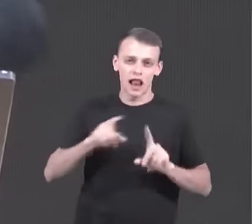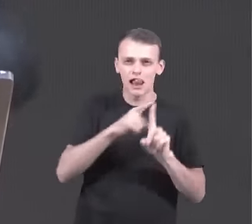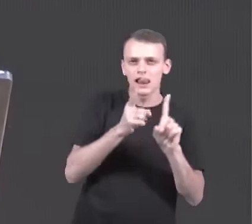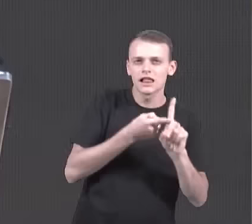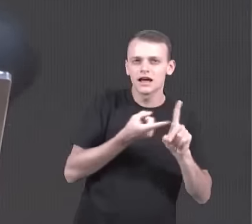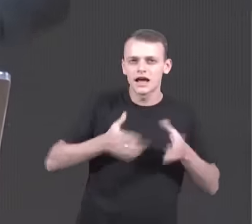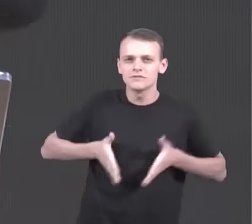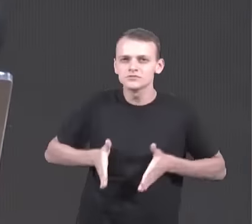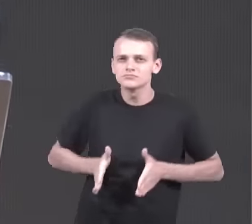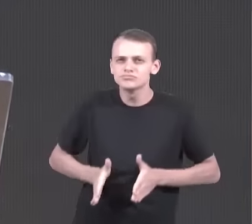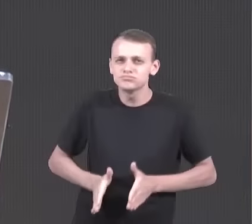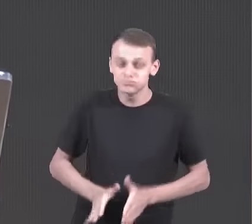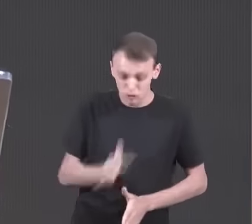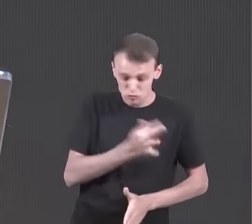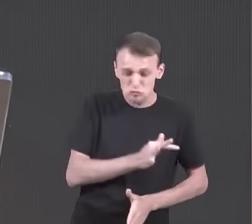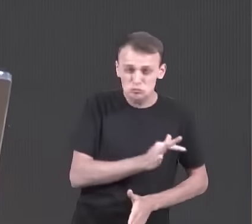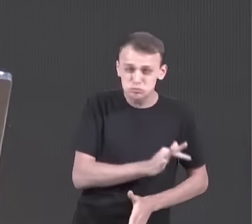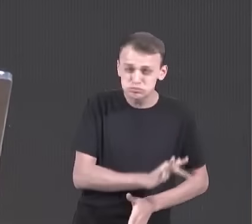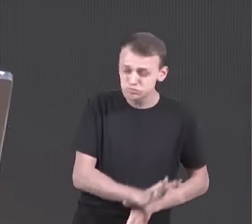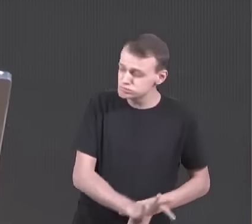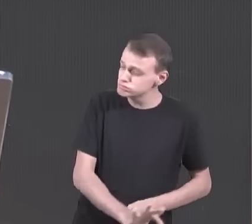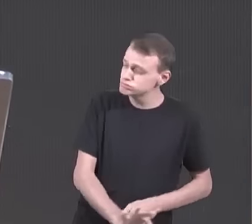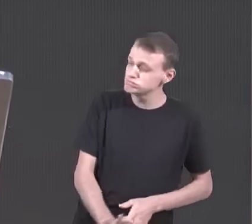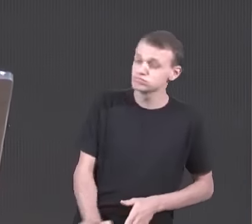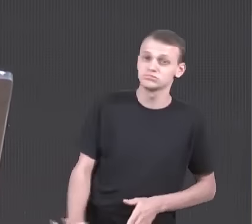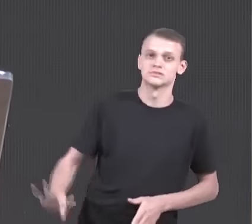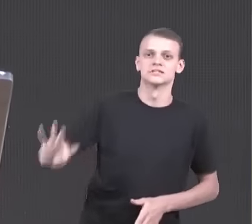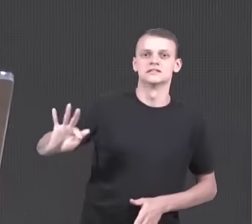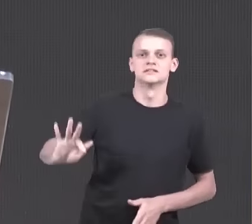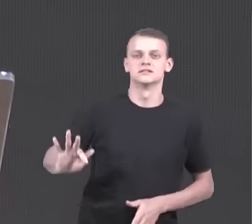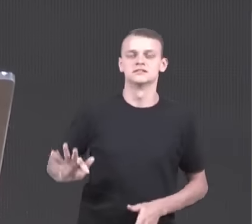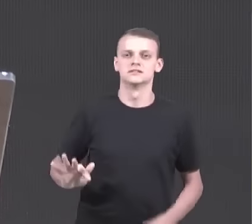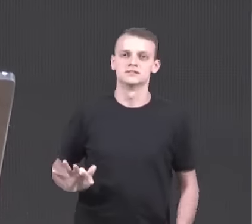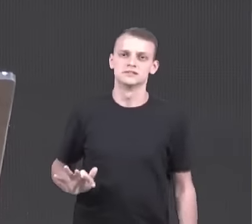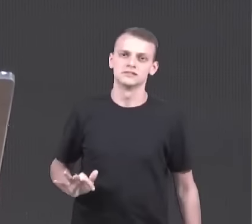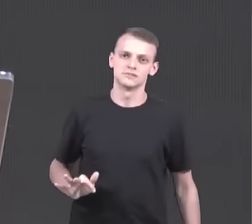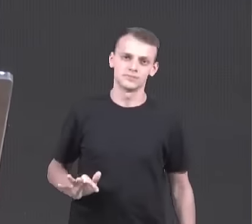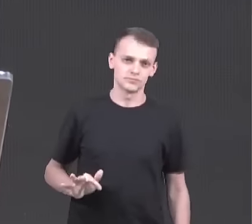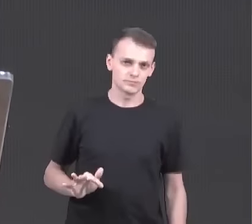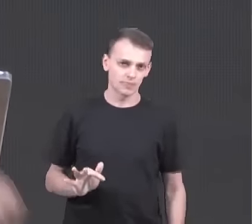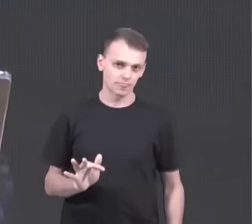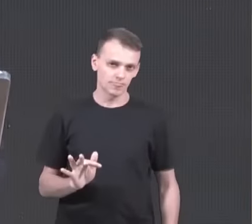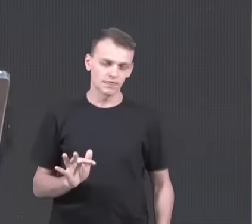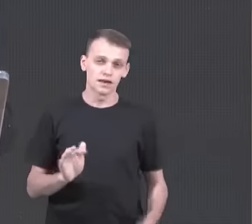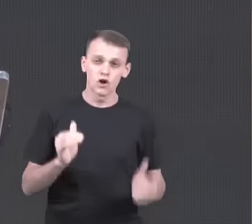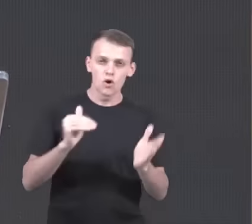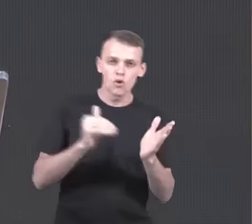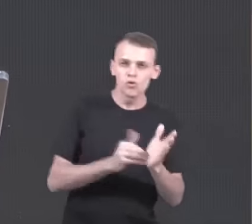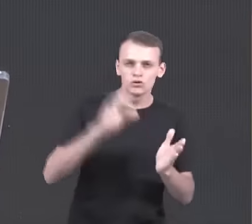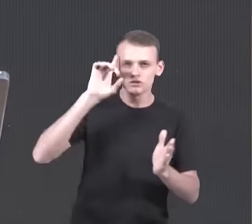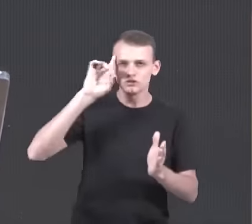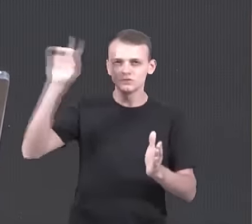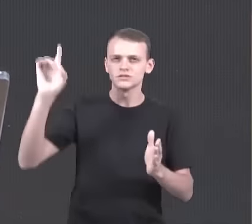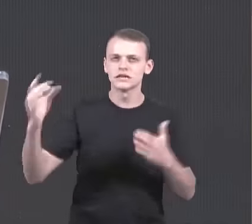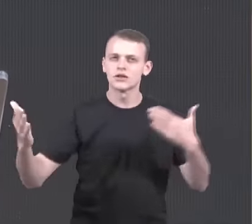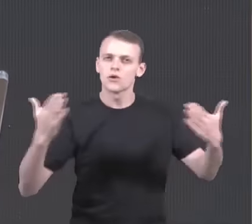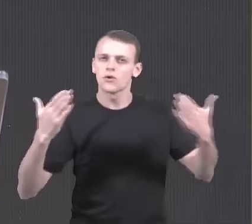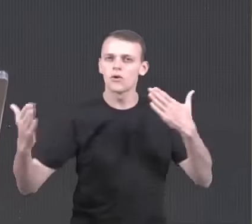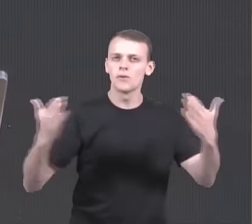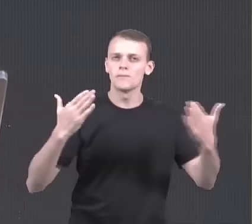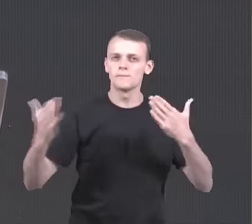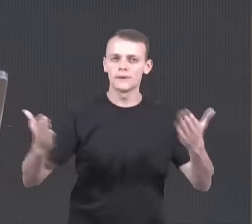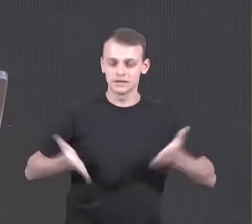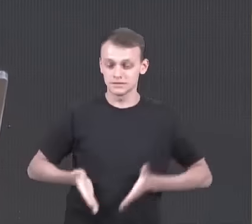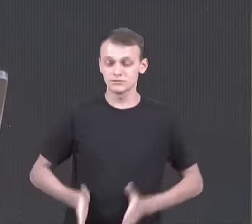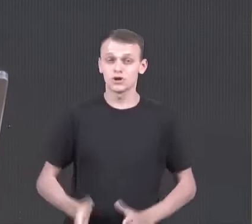contrações, espasmos aumentam à medida que o nascimento se aproxima. Os últimos dias, portanto, são comparados ao